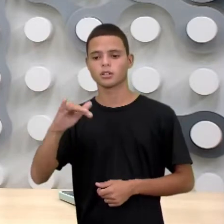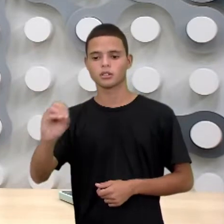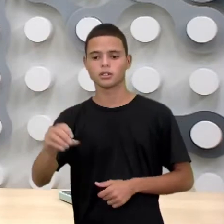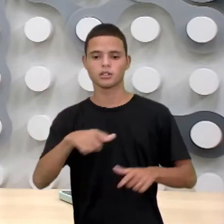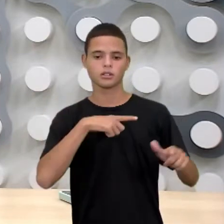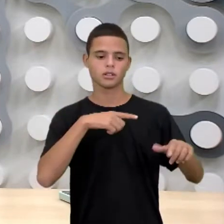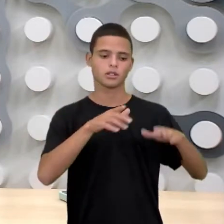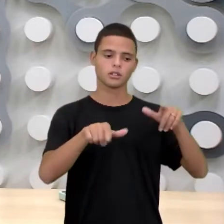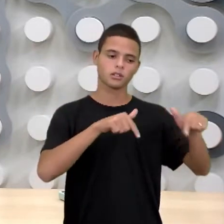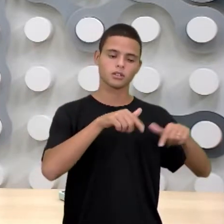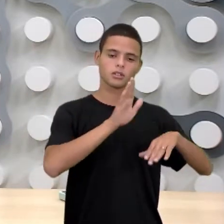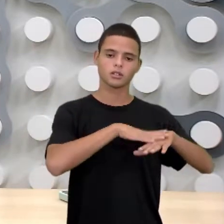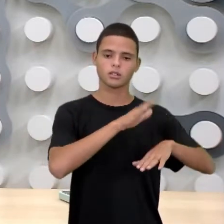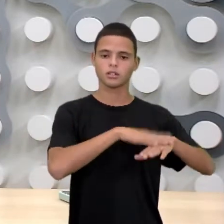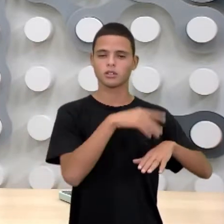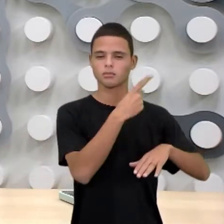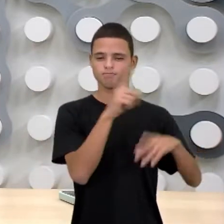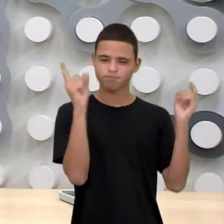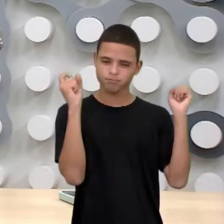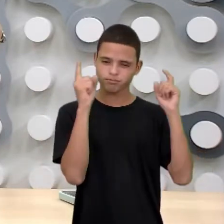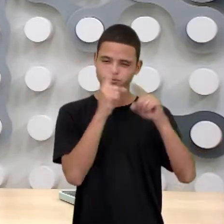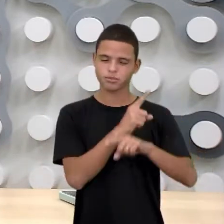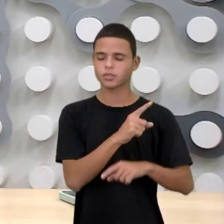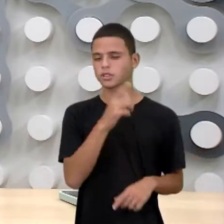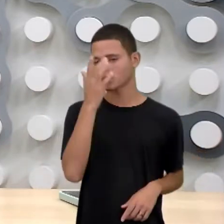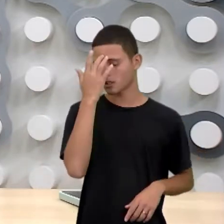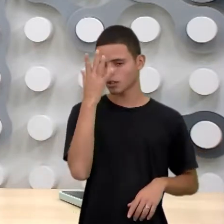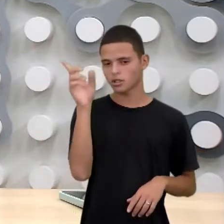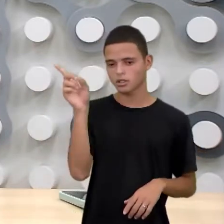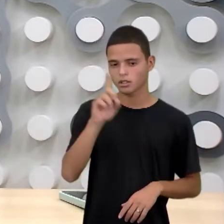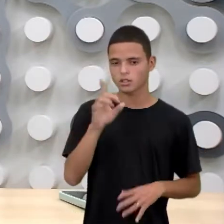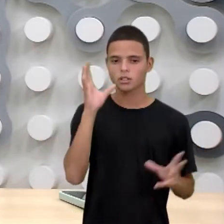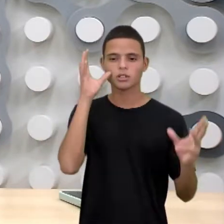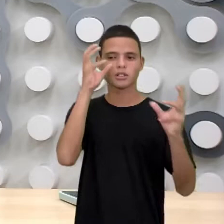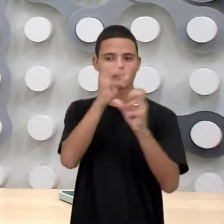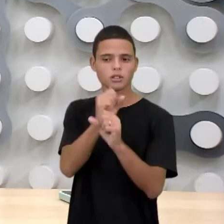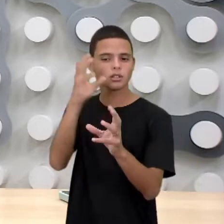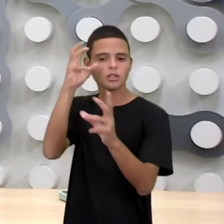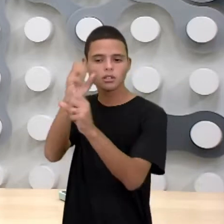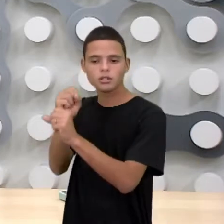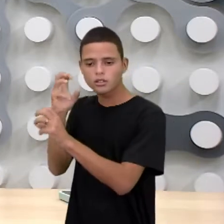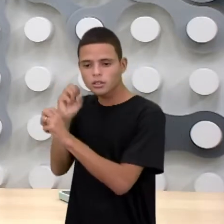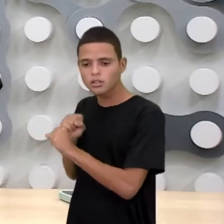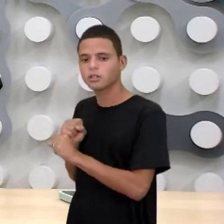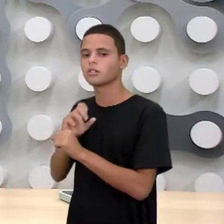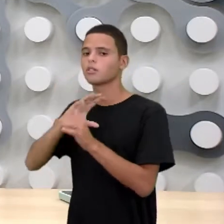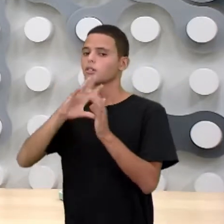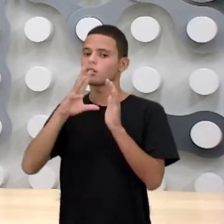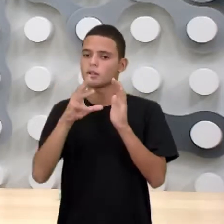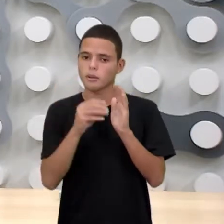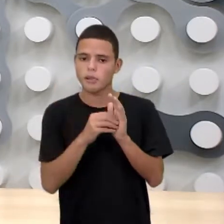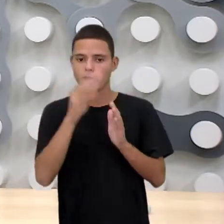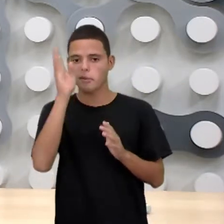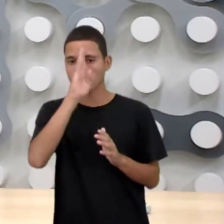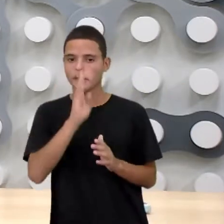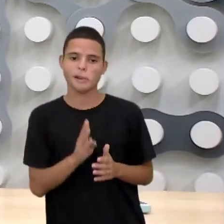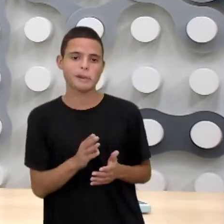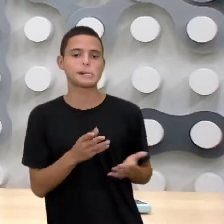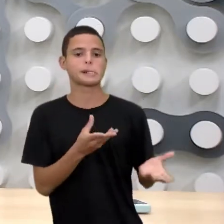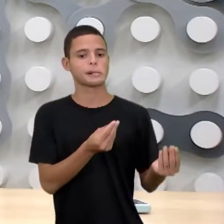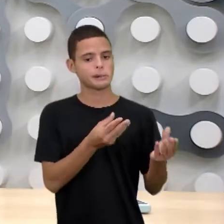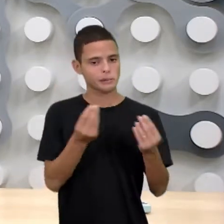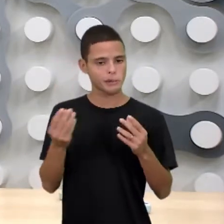né, manualmente, né, então a dificuldade de se somar a todos os dados de todos os cartórios do Brasil era